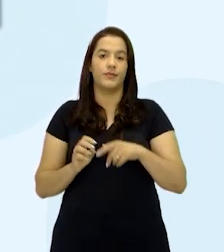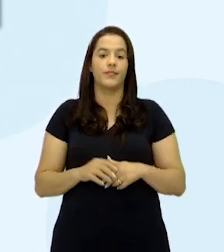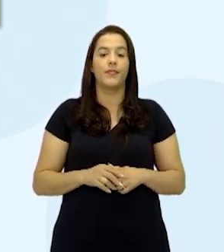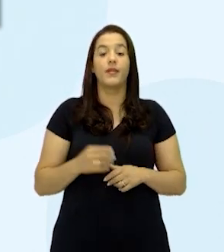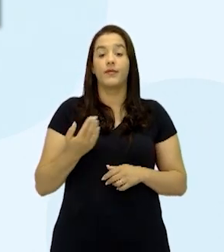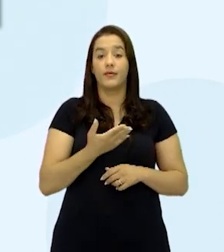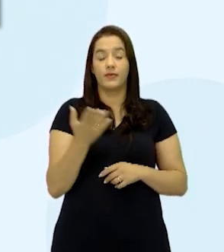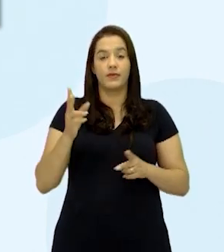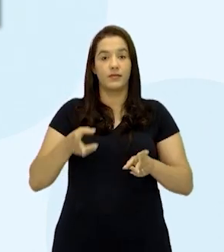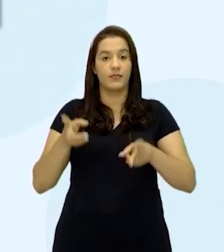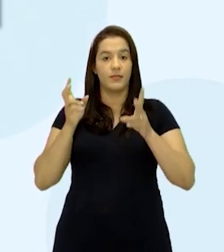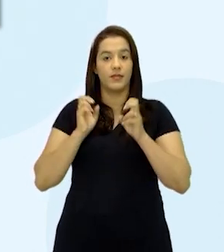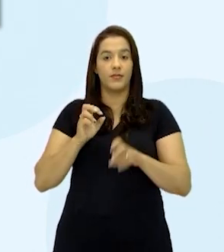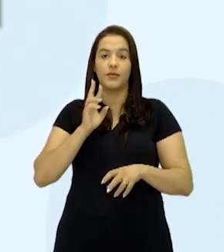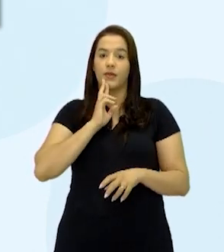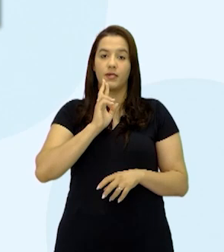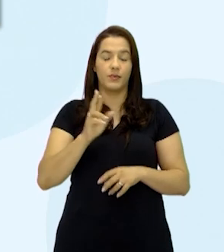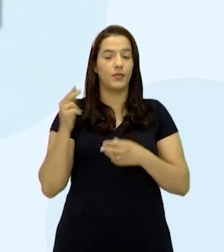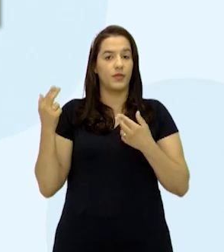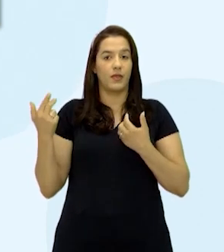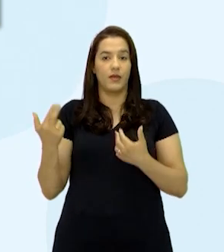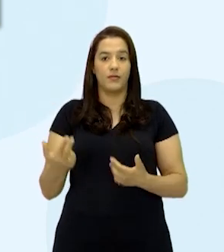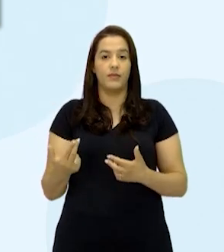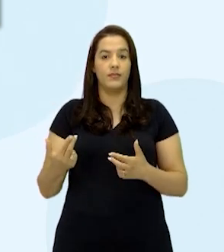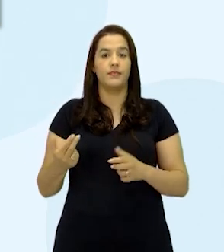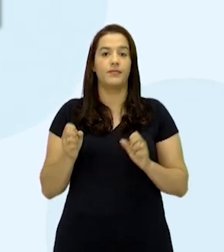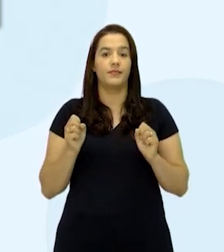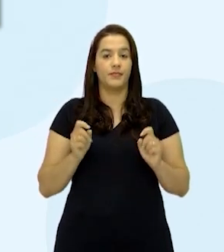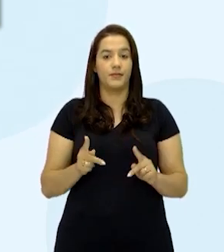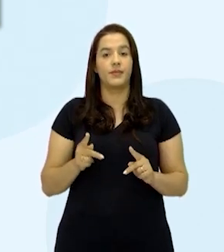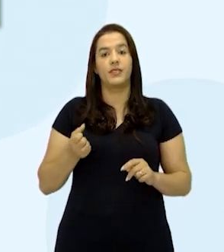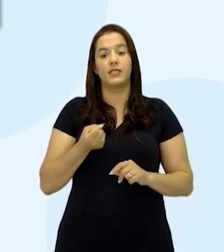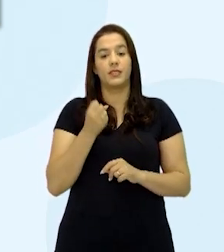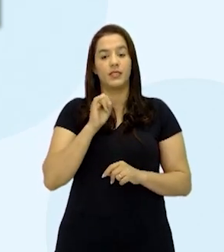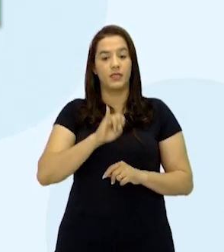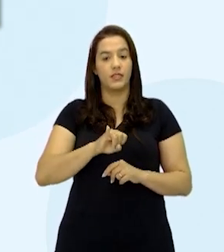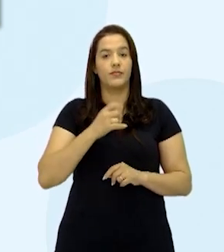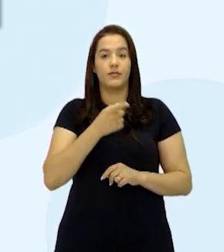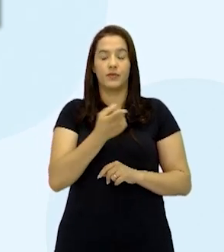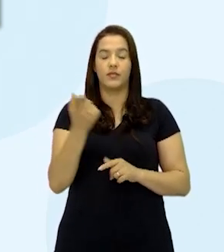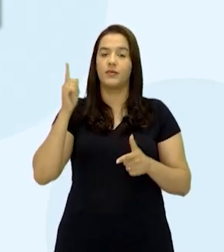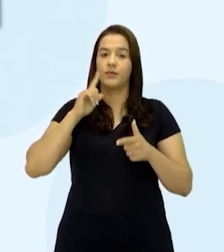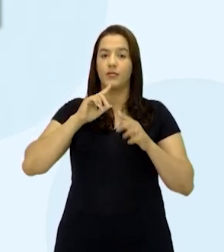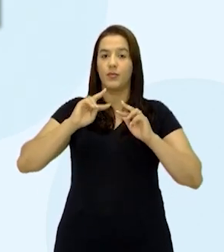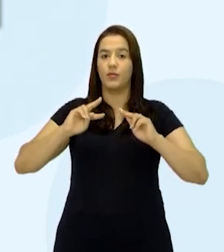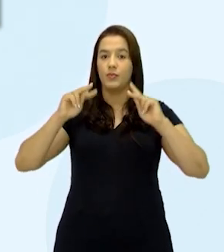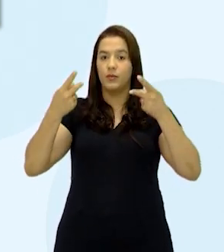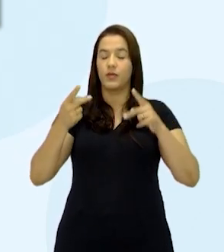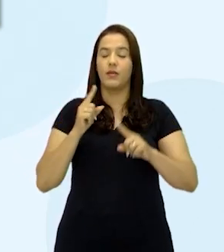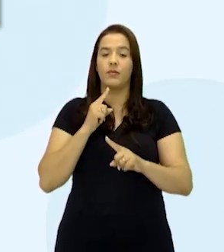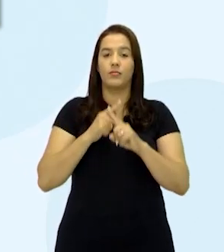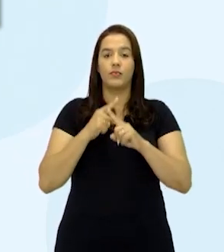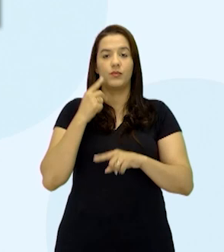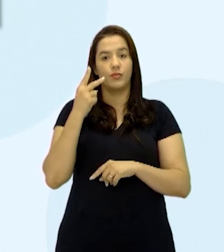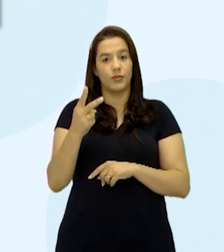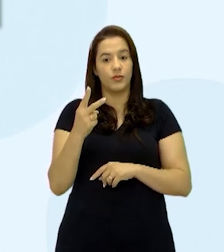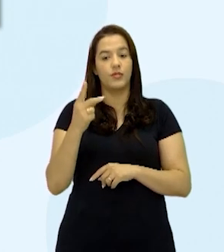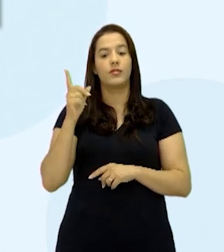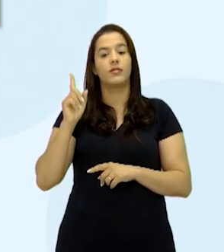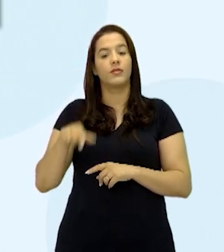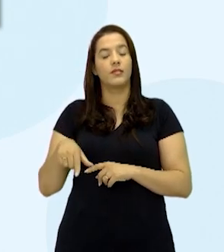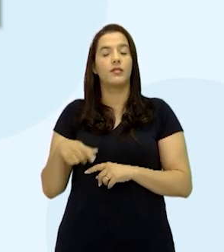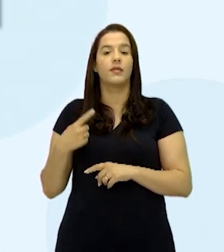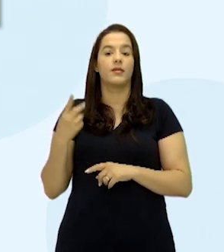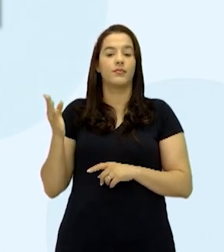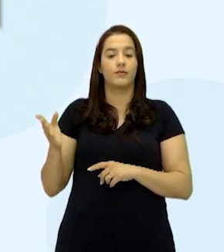você percebe que a resposta fica a mesma, né? Sim. Tá? Se você multiplicar por 2, né? Não que seja o jeito certo de se fazer, mas